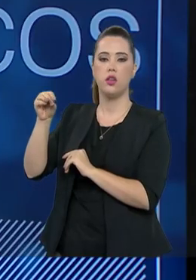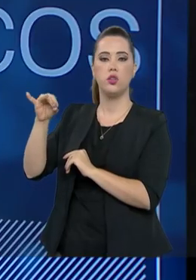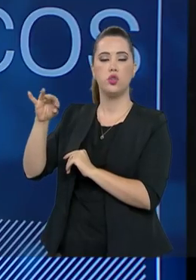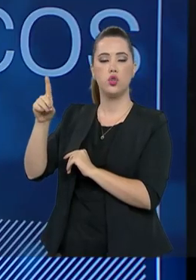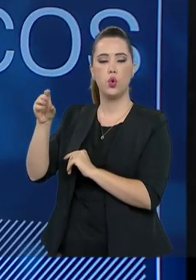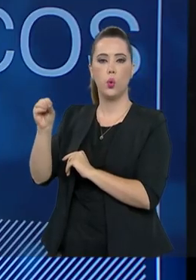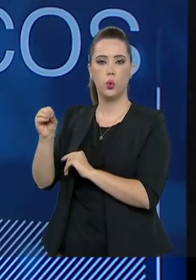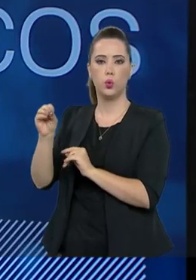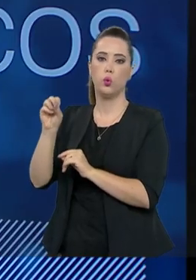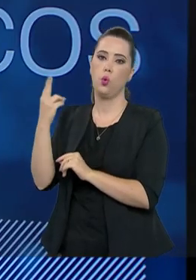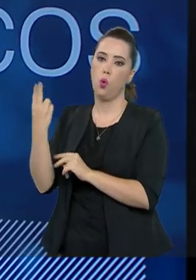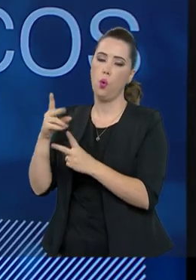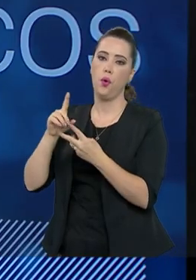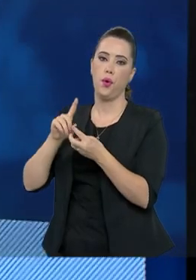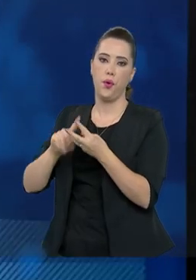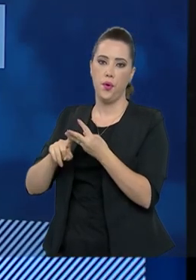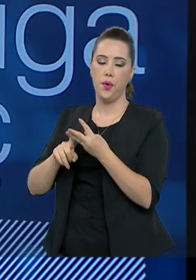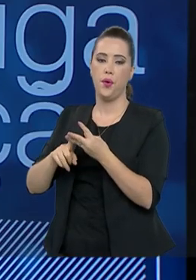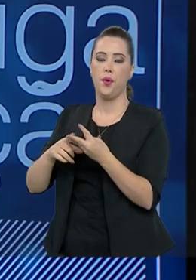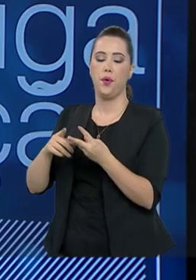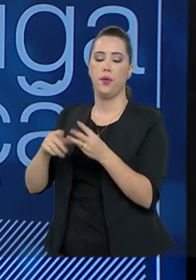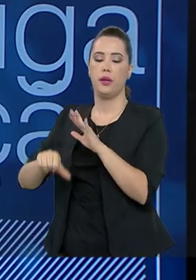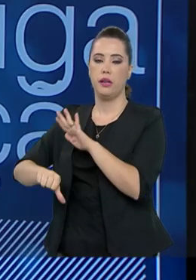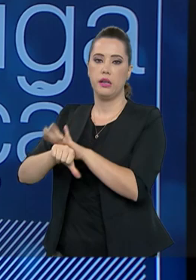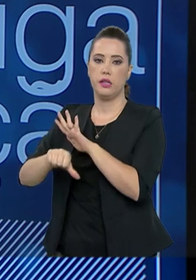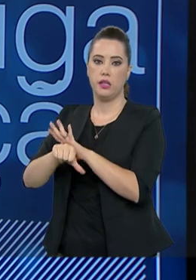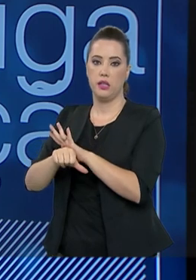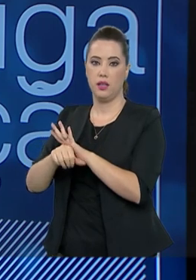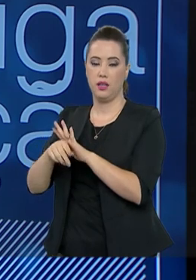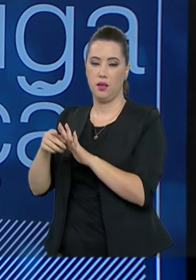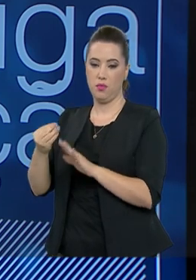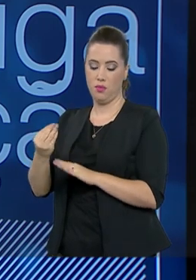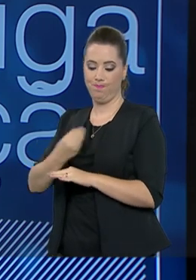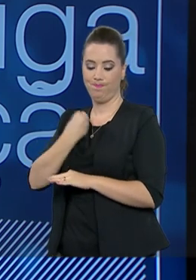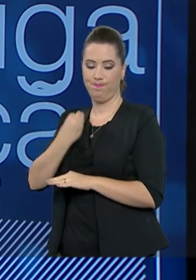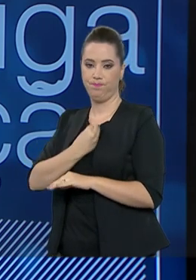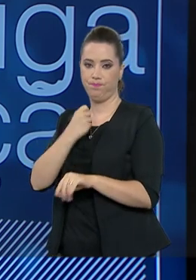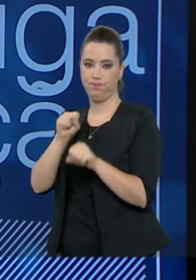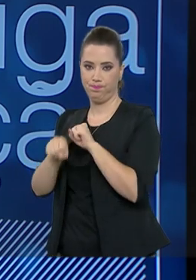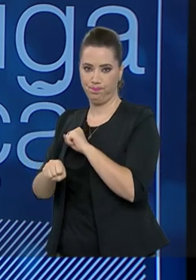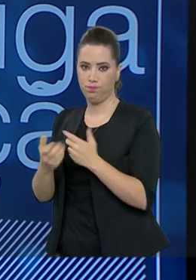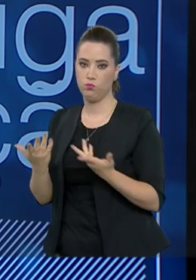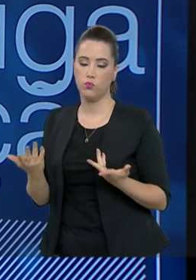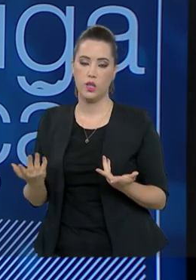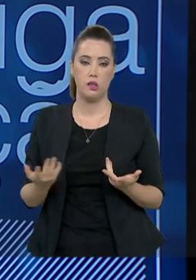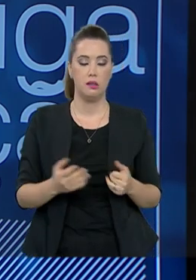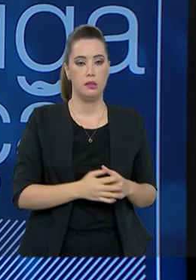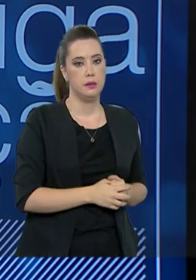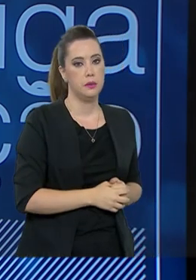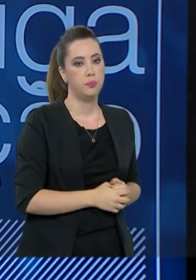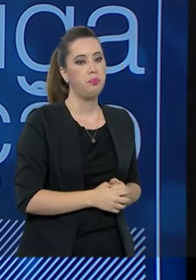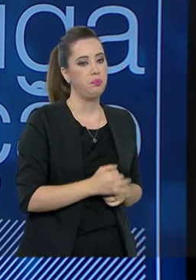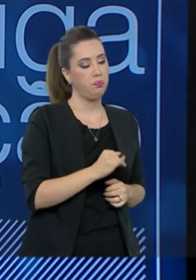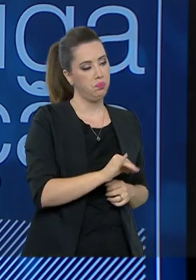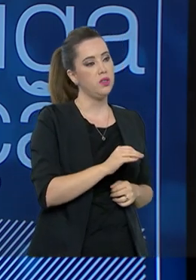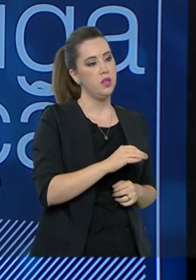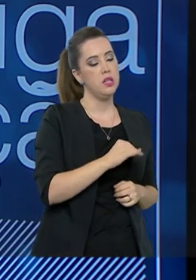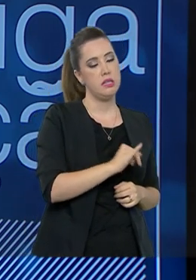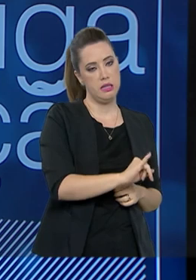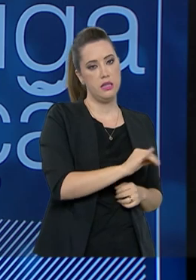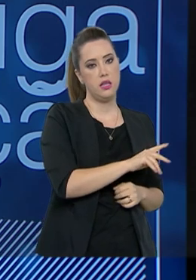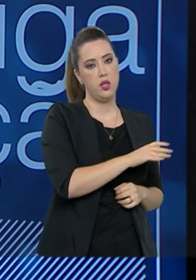correto. Quando o juiz determina, a pessoa não necessariamente precisa ter sido condenada. Essa foi uma